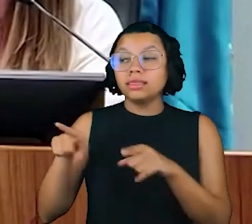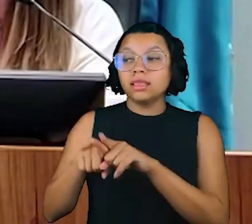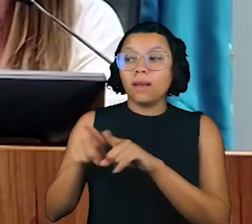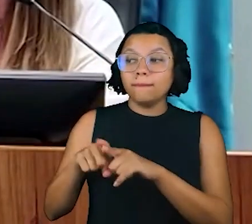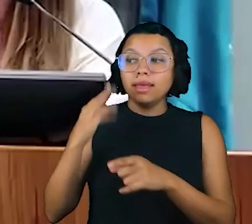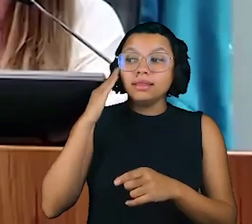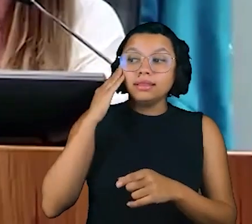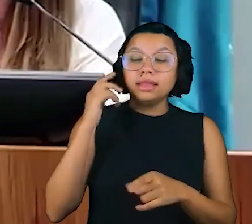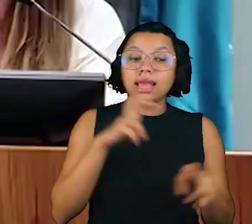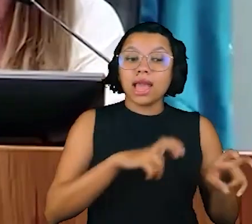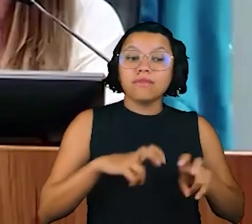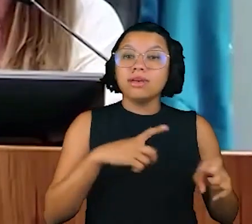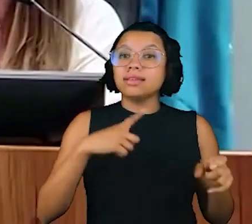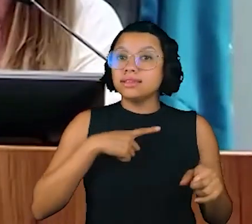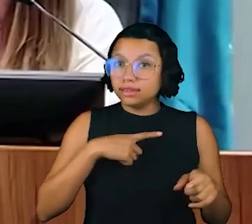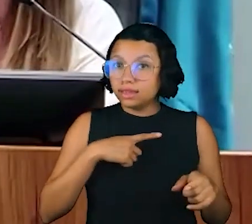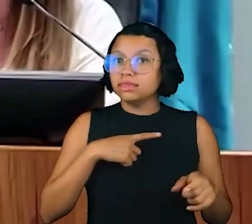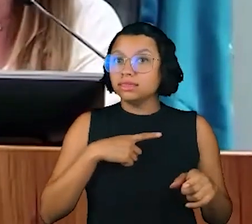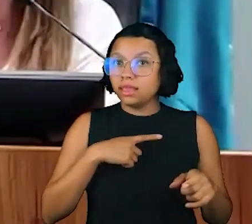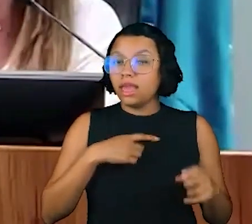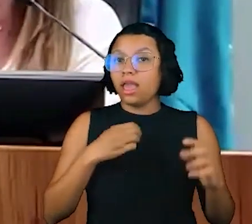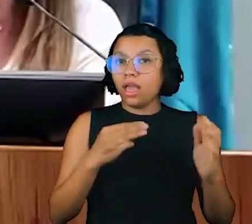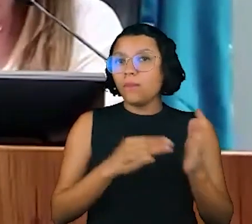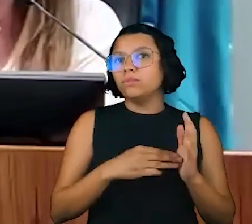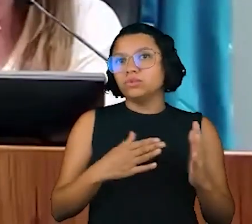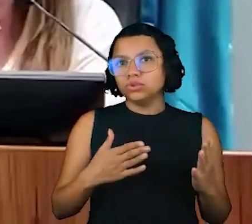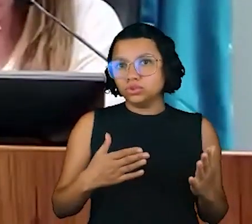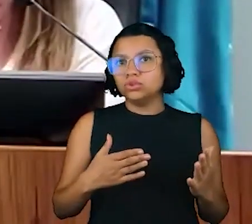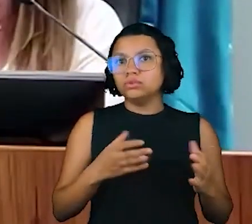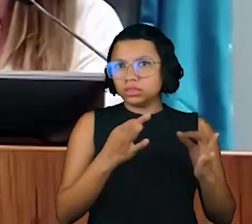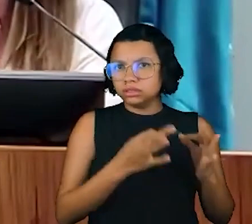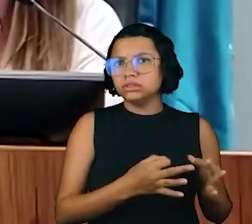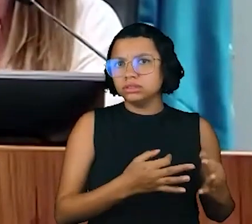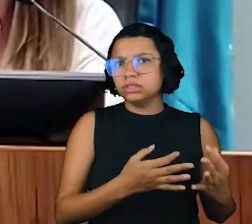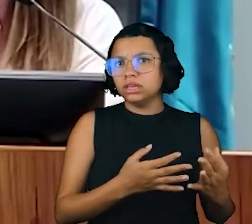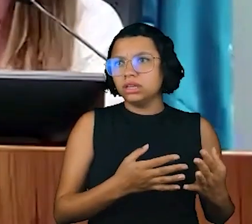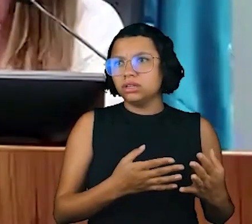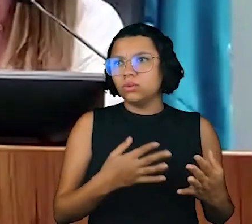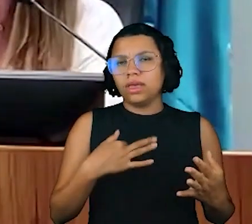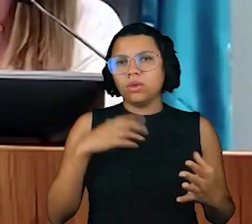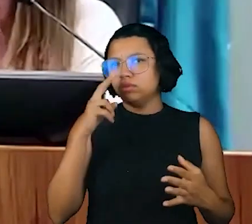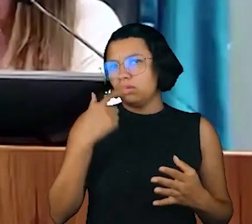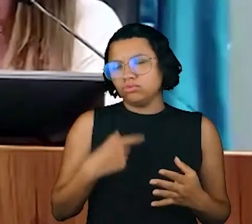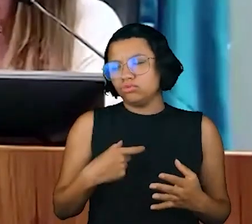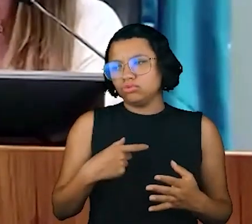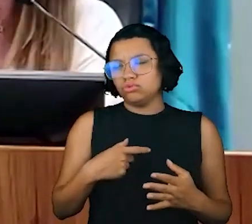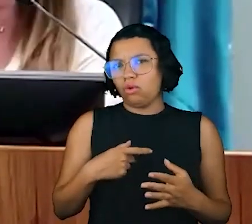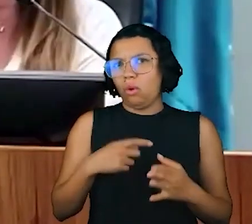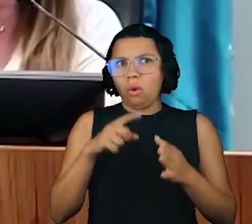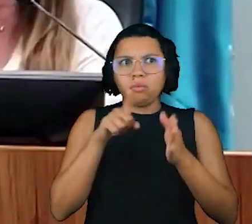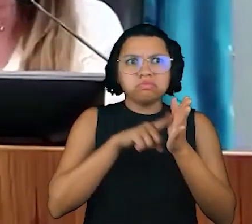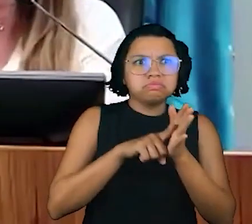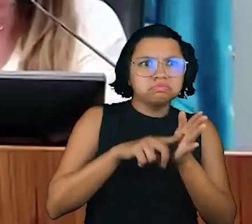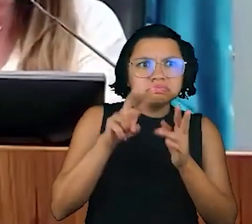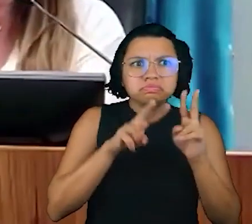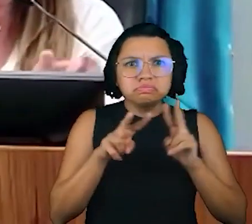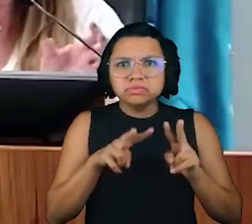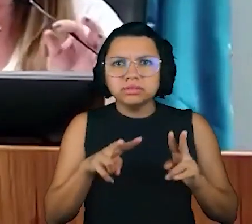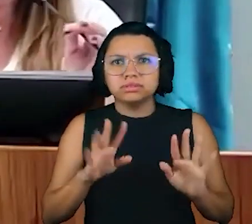razão. Não me tomem por fiscalista. Se tem uma coisa que eu